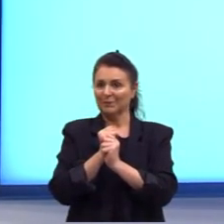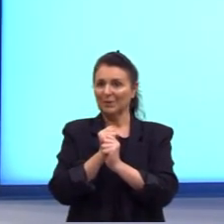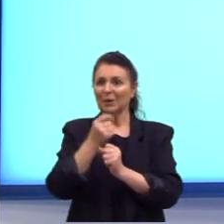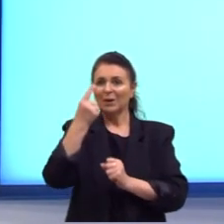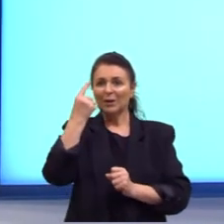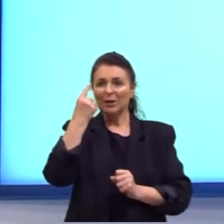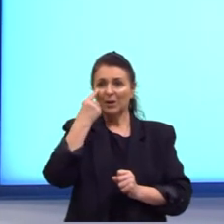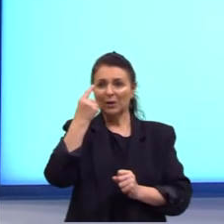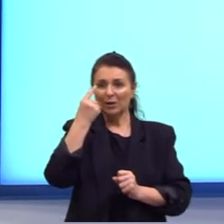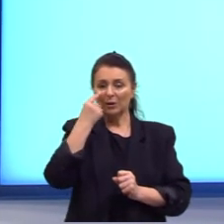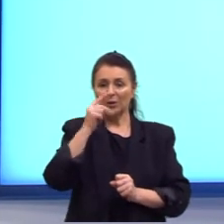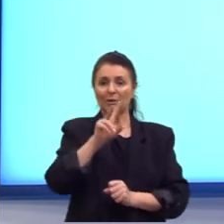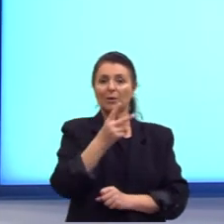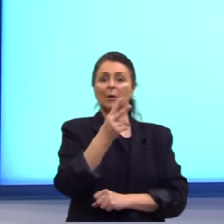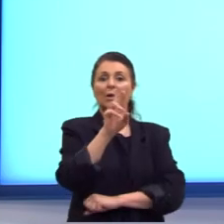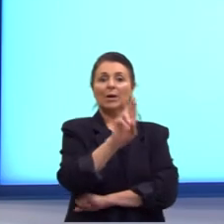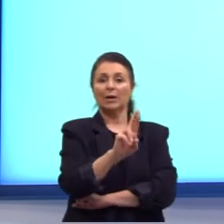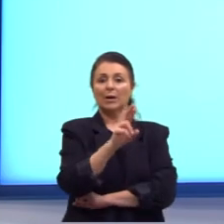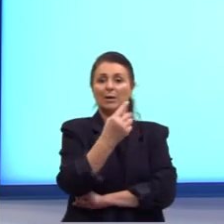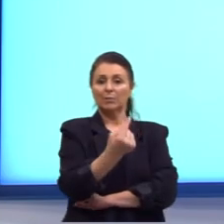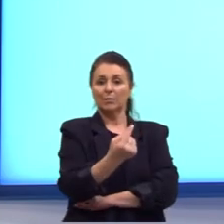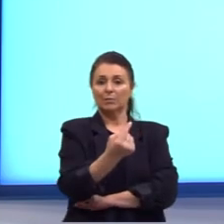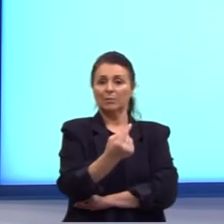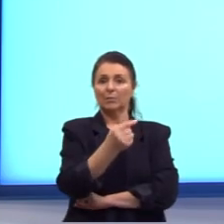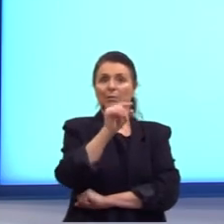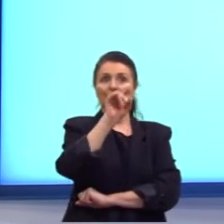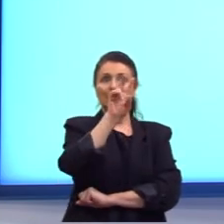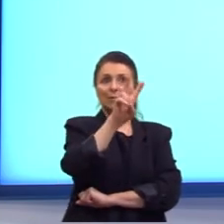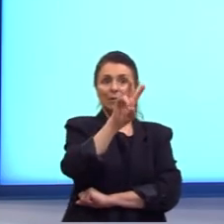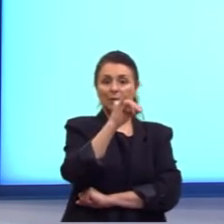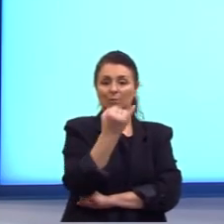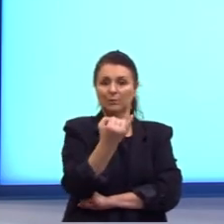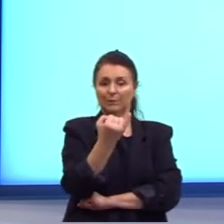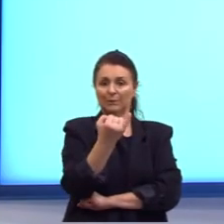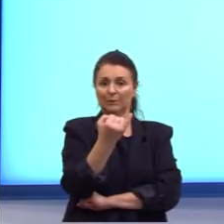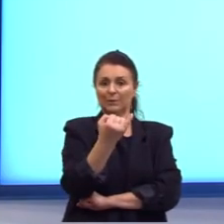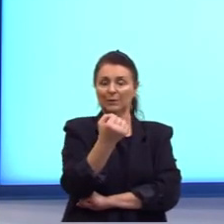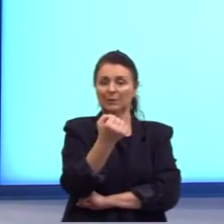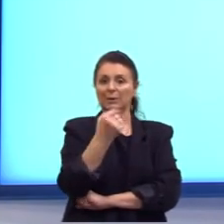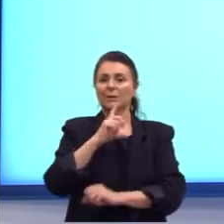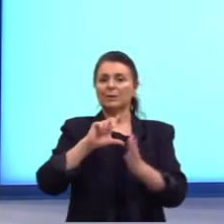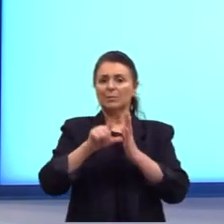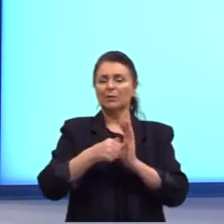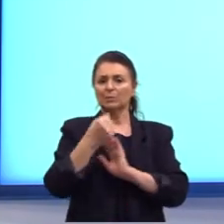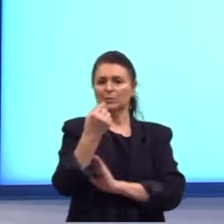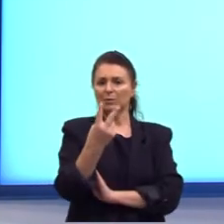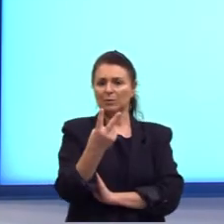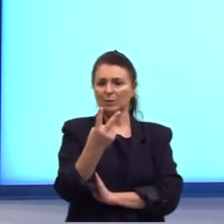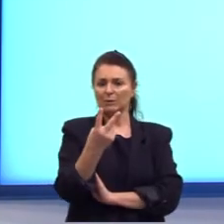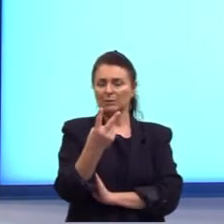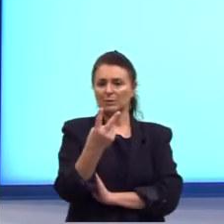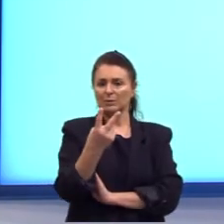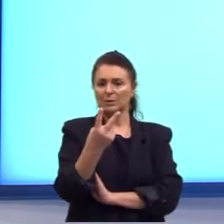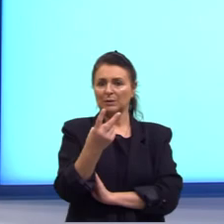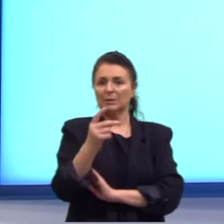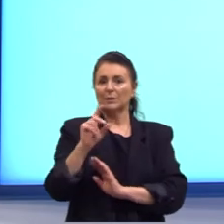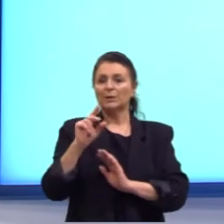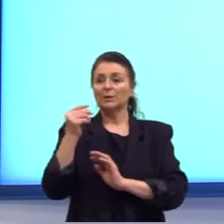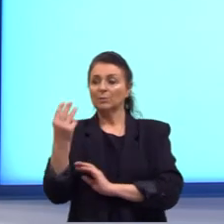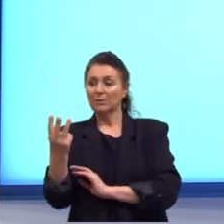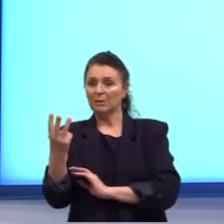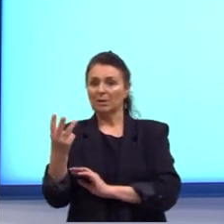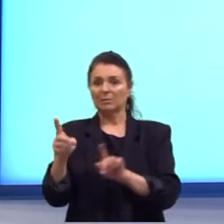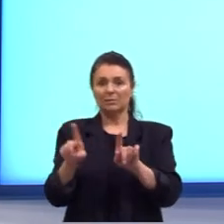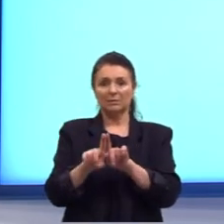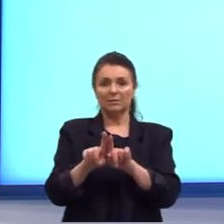a gente tem aqui R1 e um ver um aqui no dois né a mesma coisa e